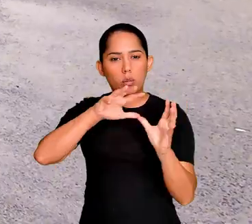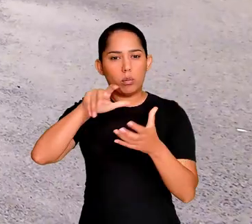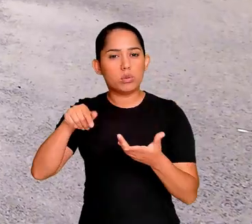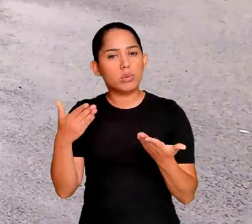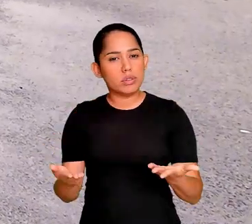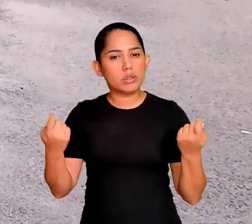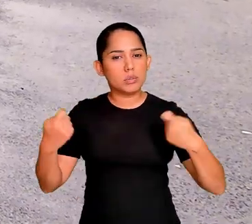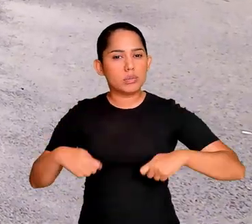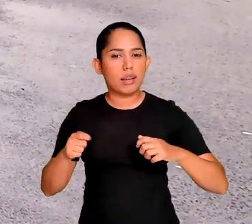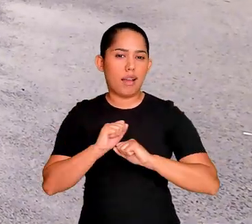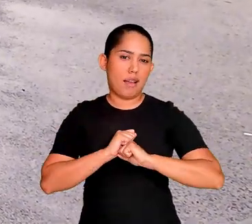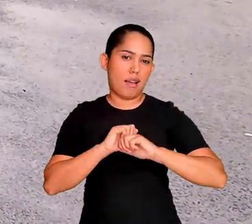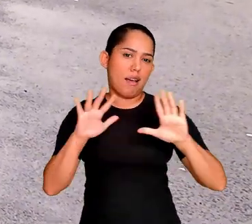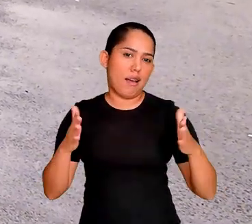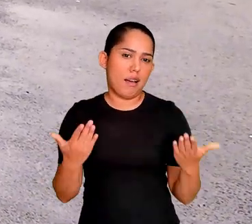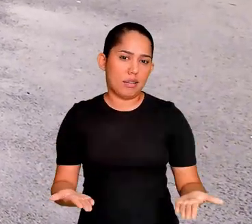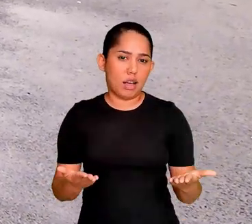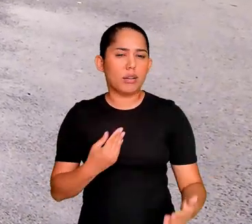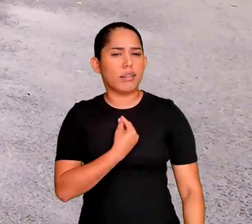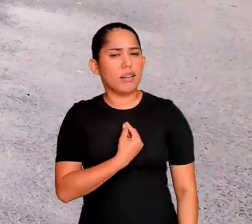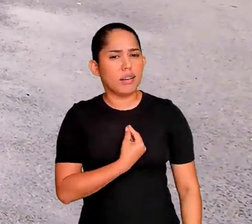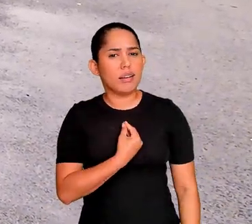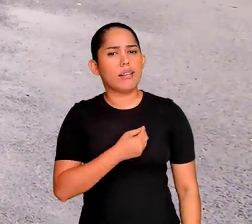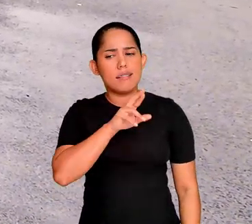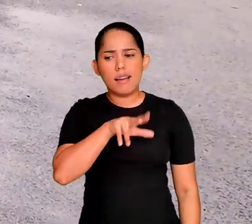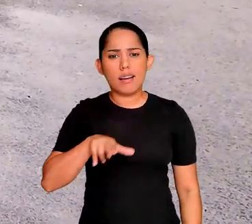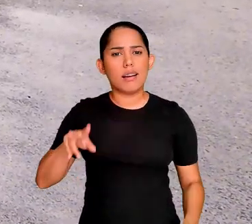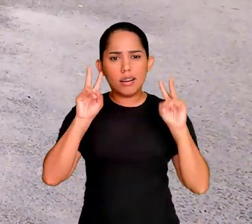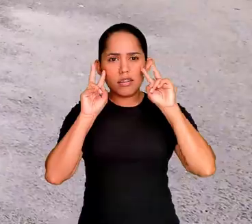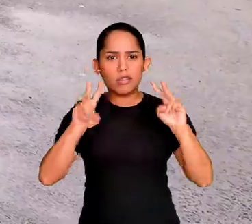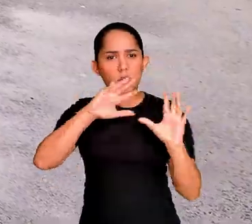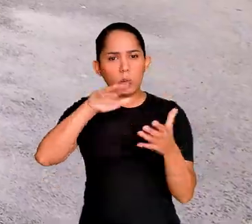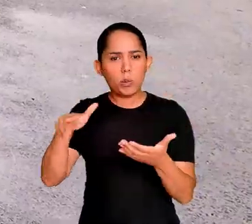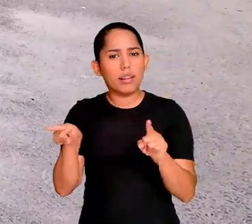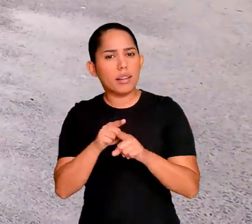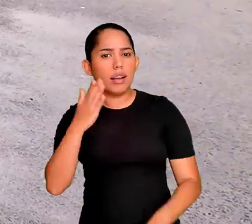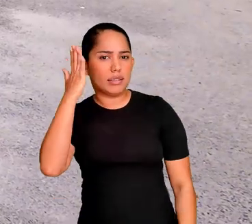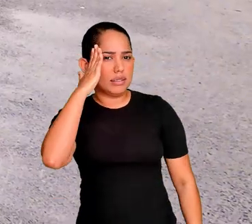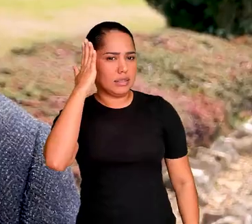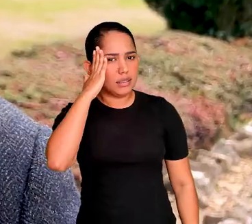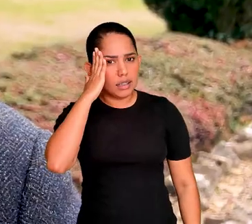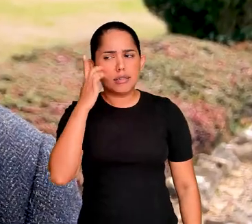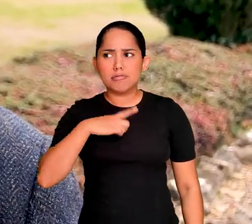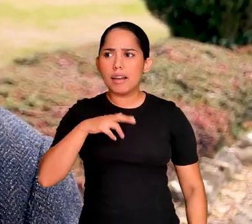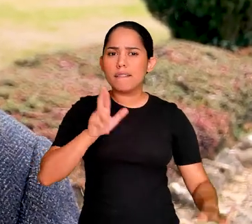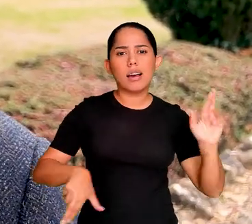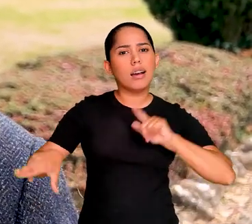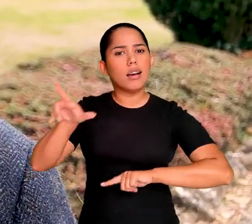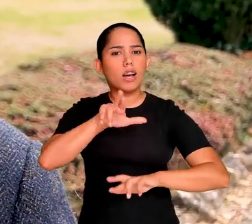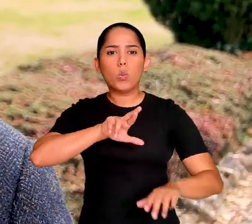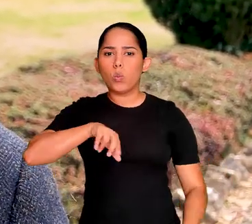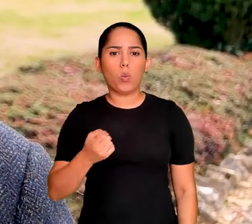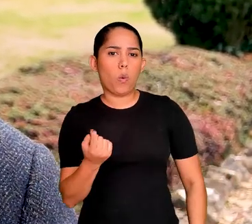world. And it needs to be able to be clear that there are different ways of seeing and there are different ways of knowing. And before we can